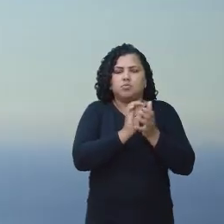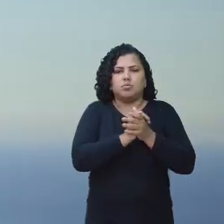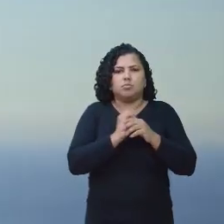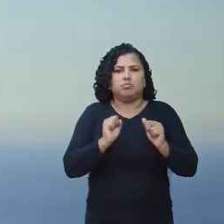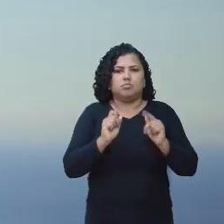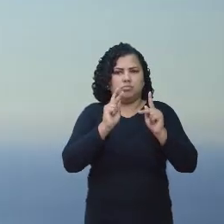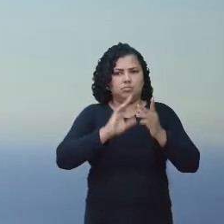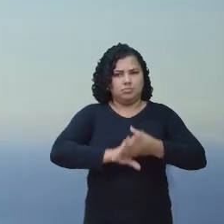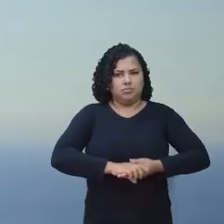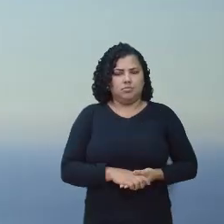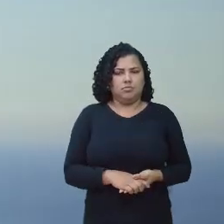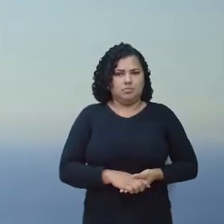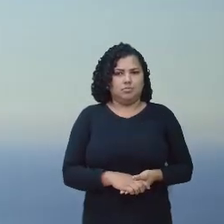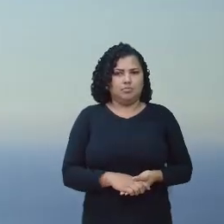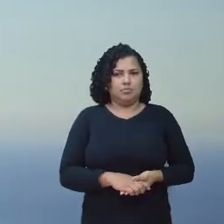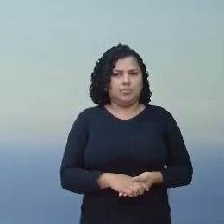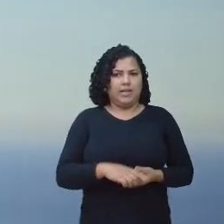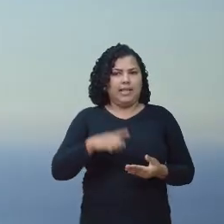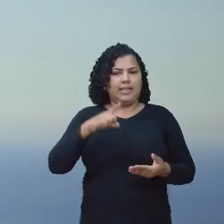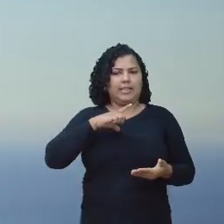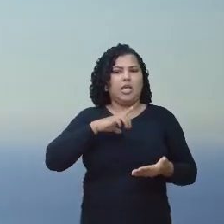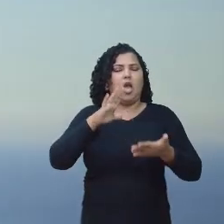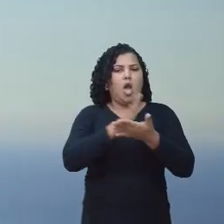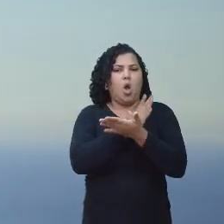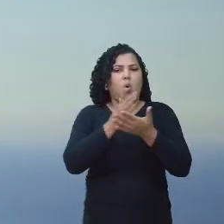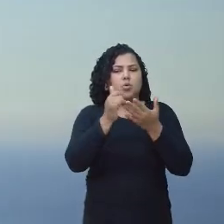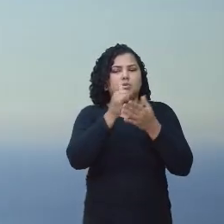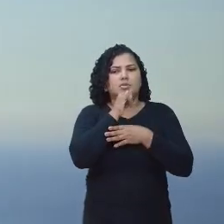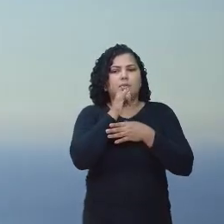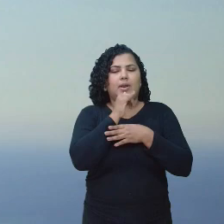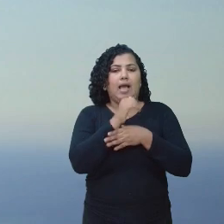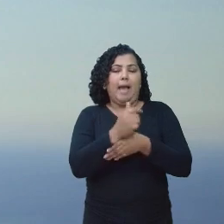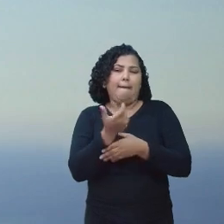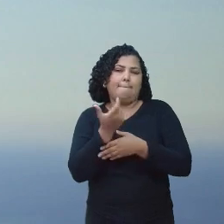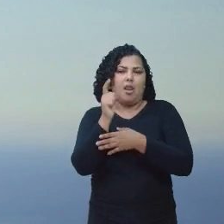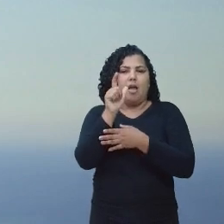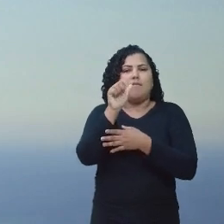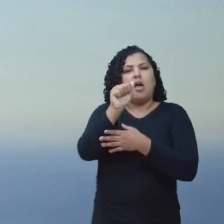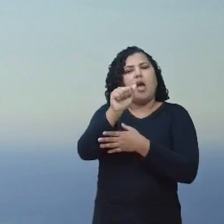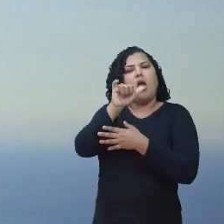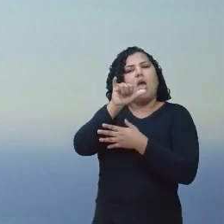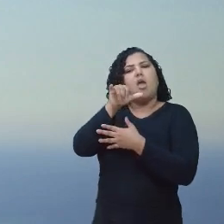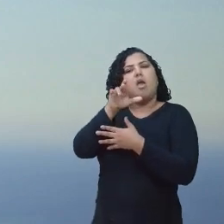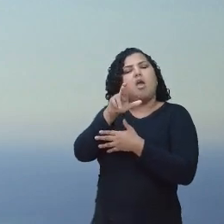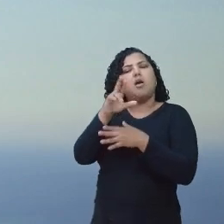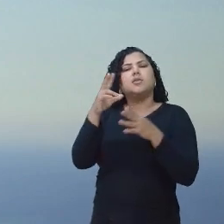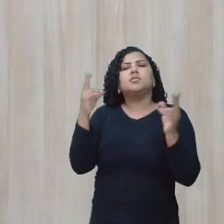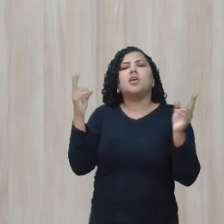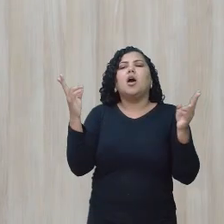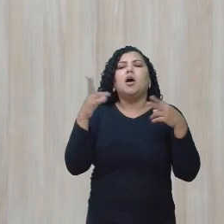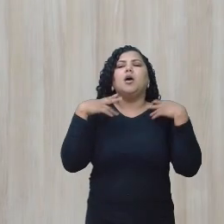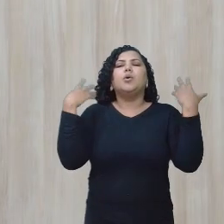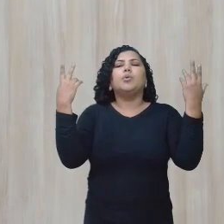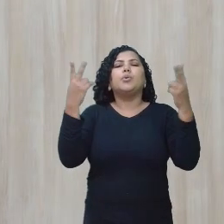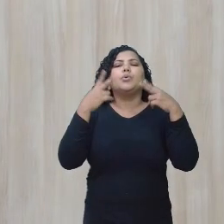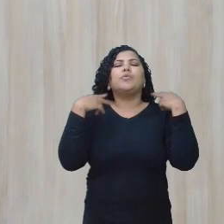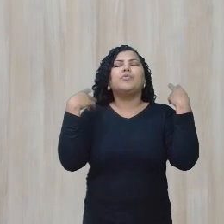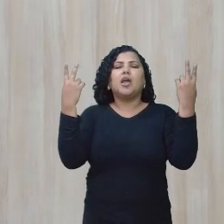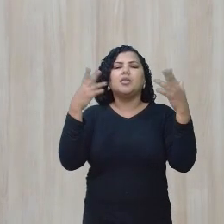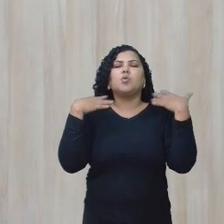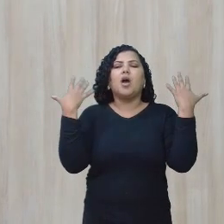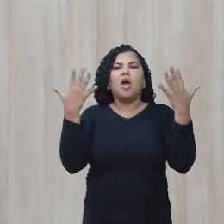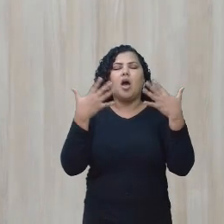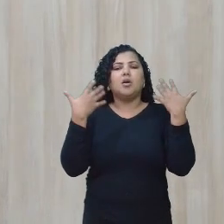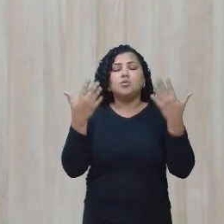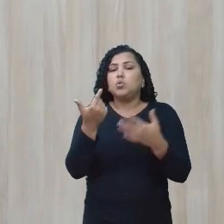Beleza? Bom, temos aqui alguns exemplos, ó. Air, ar em inglês. Air. Então, o ar